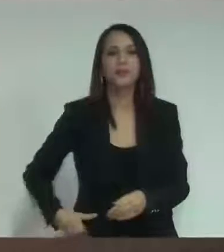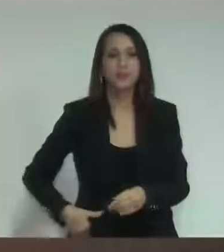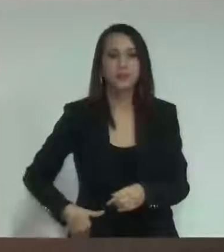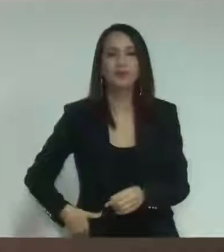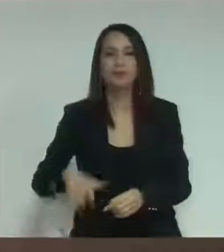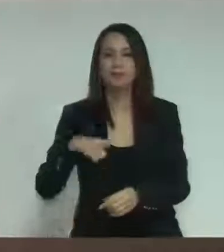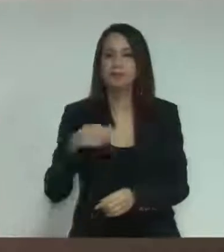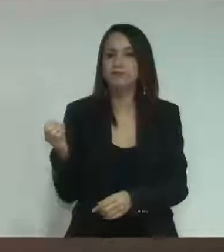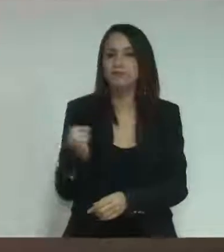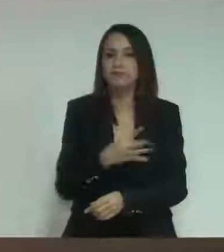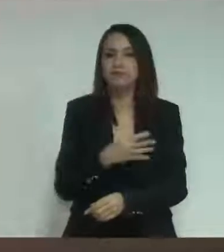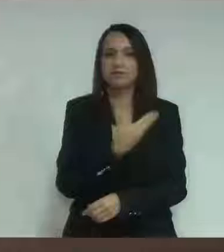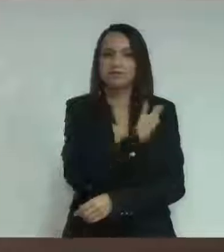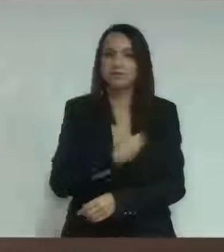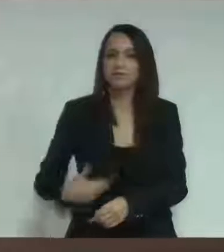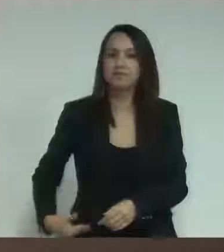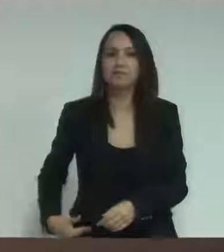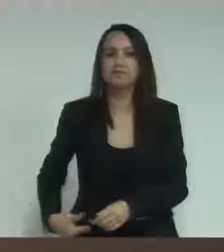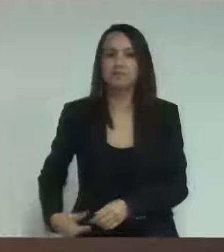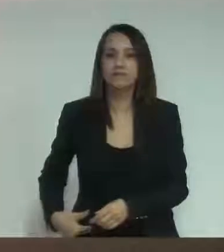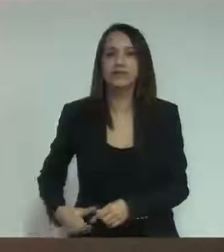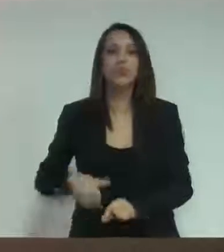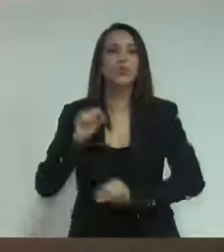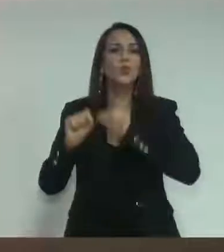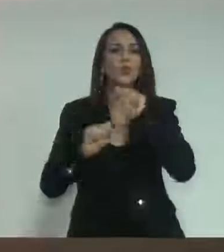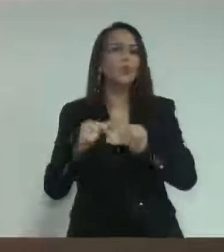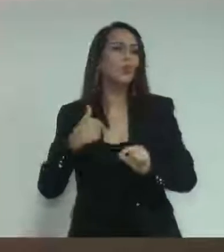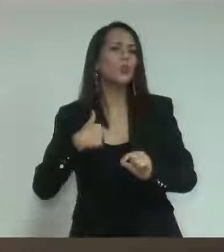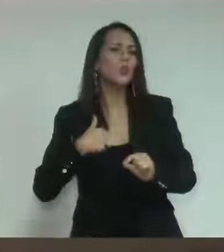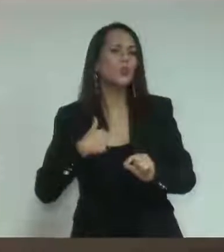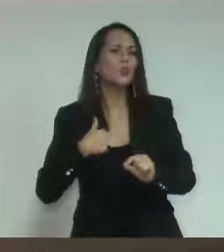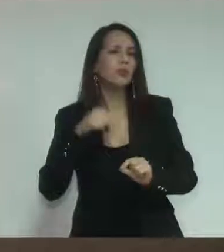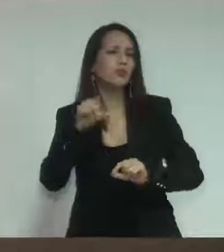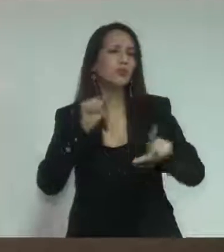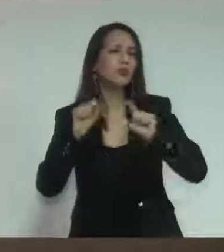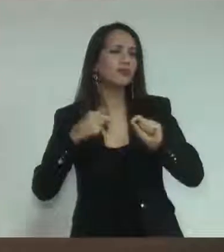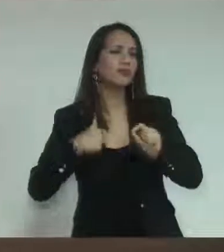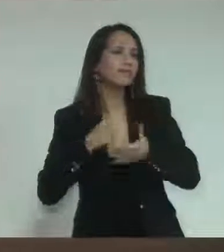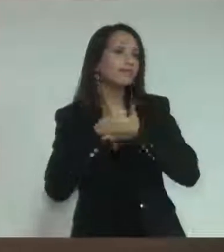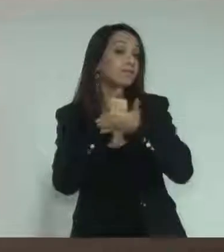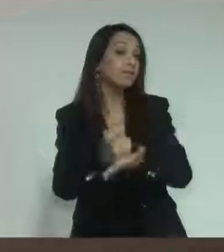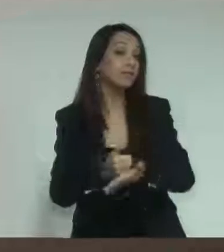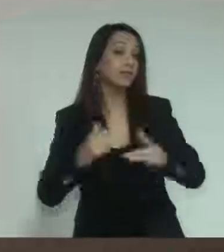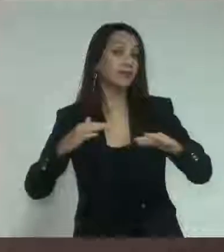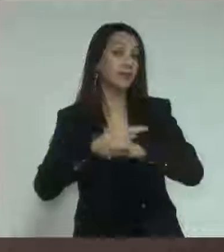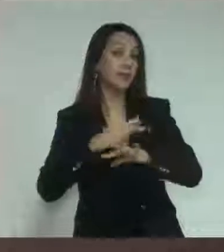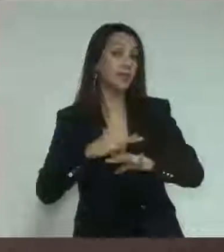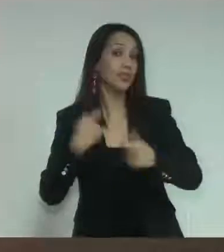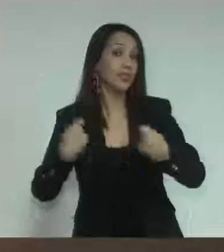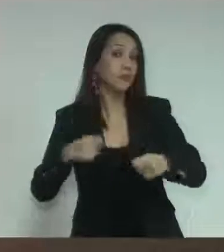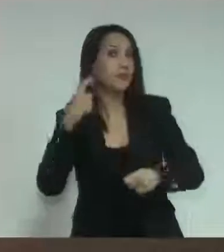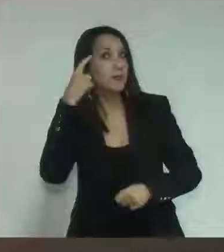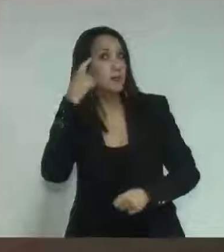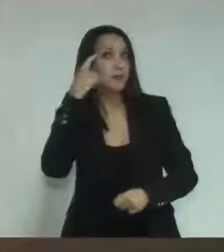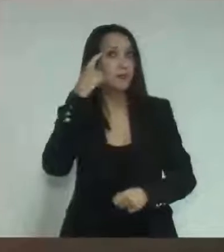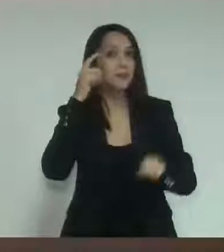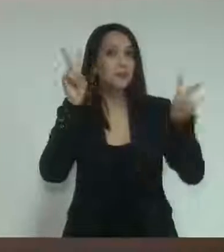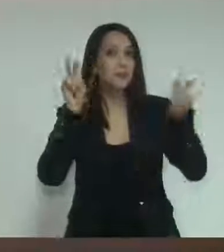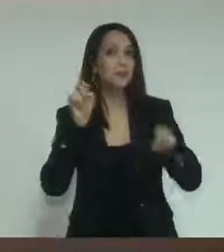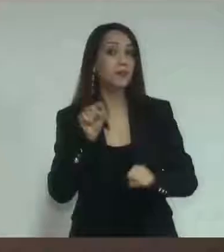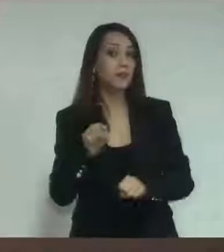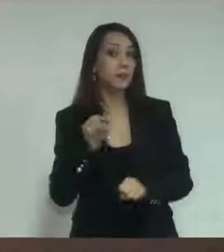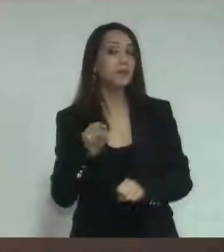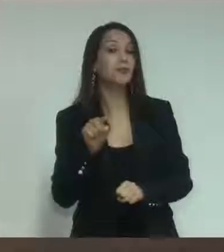vários novos governadores. Então, democraticamente, o que eu vou fazer para ajudar a minha cidade? Eu preciso me questionar sobre isso.